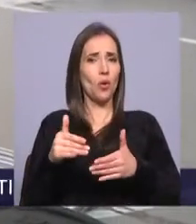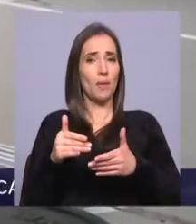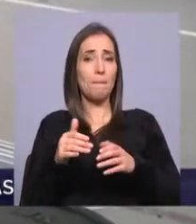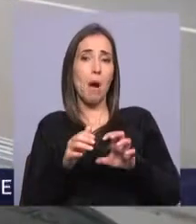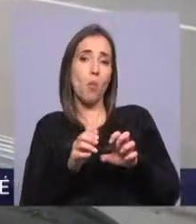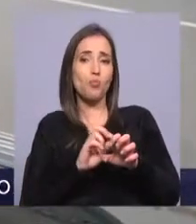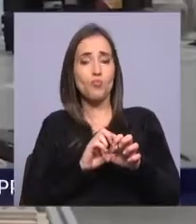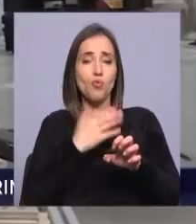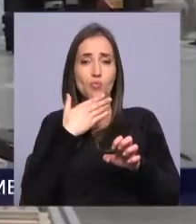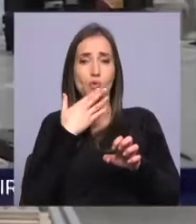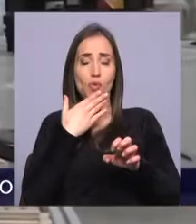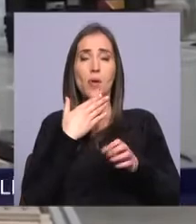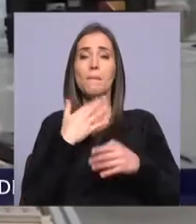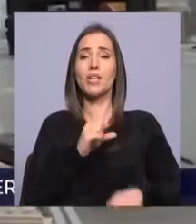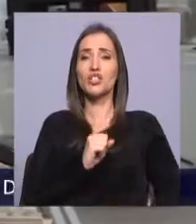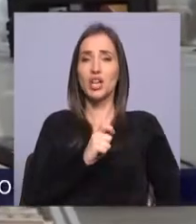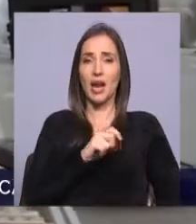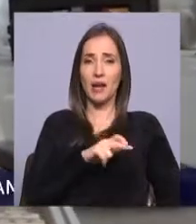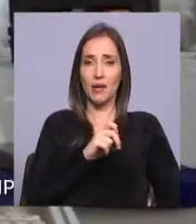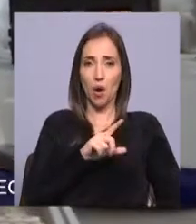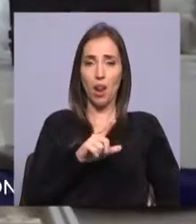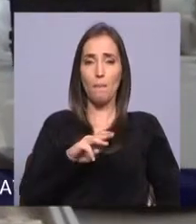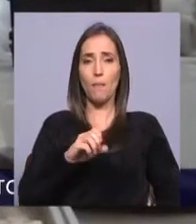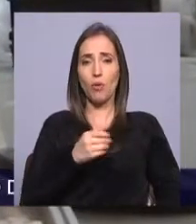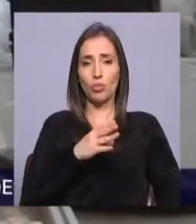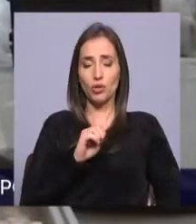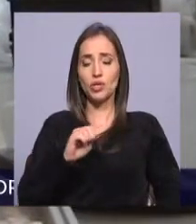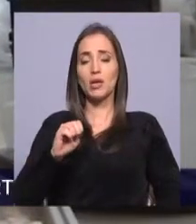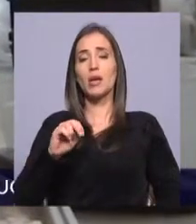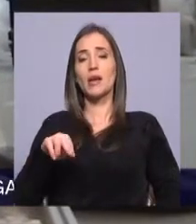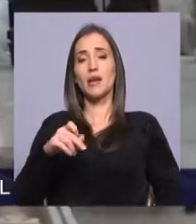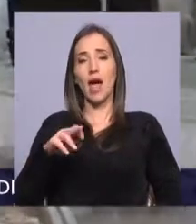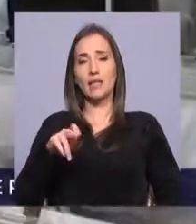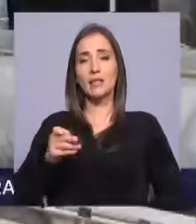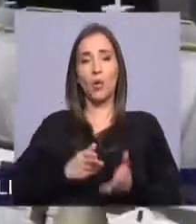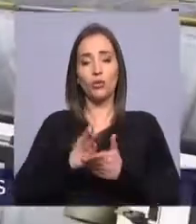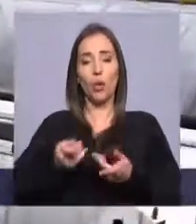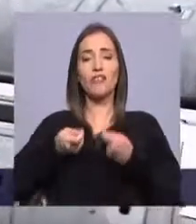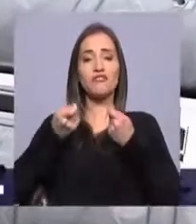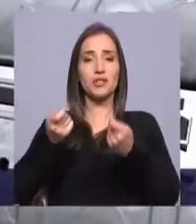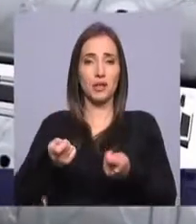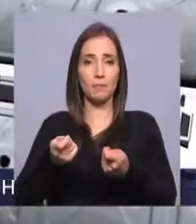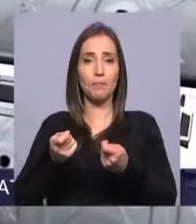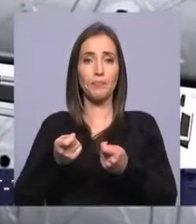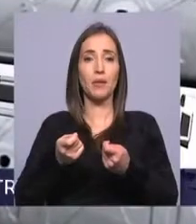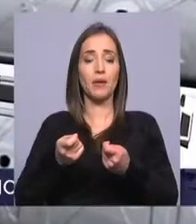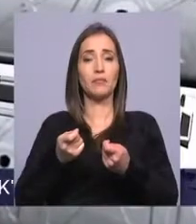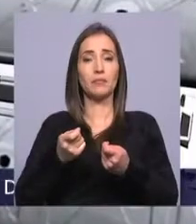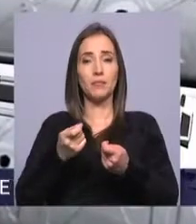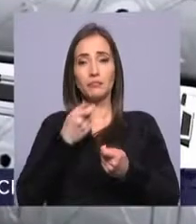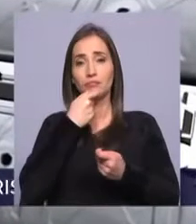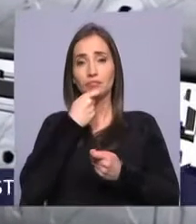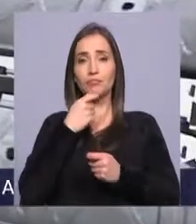mas a General Motors e a NASA continuaram a investir nesta parceria, até que encontraram